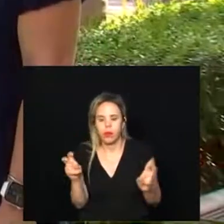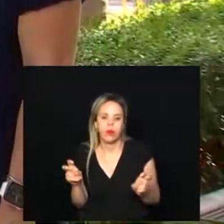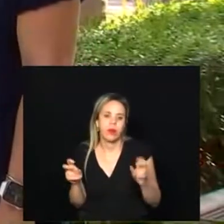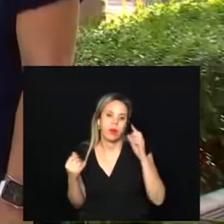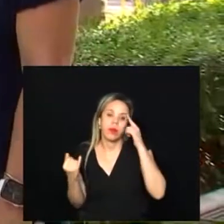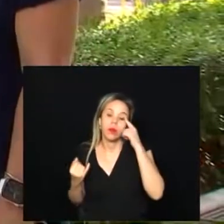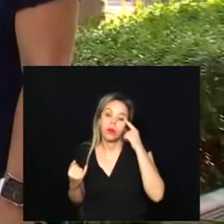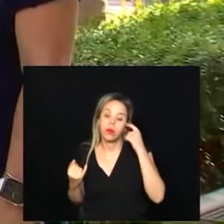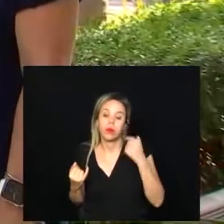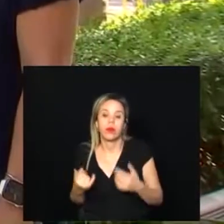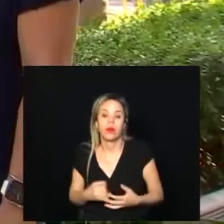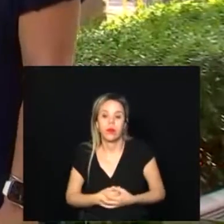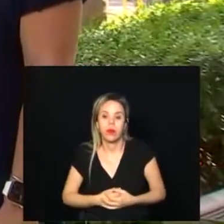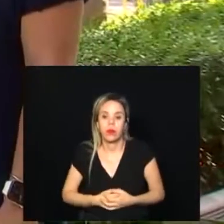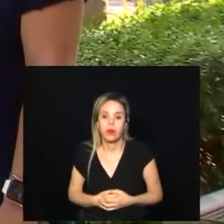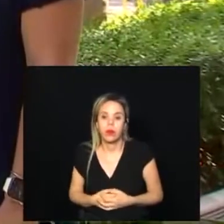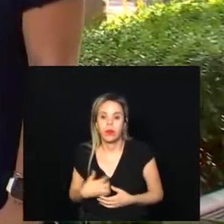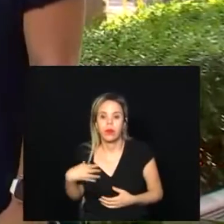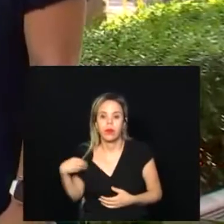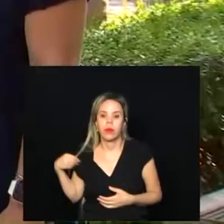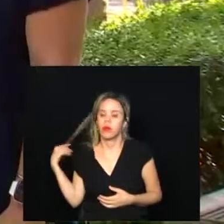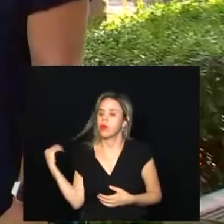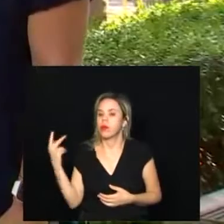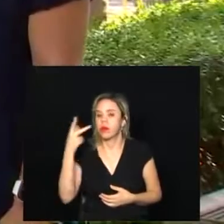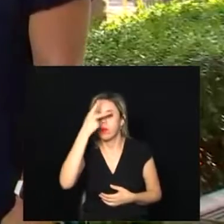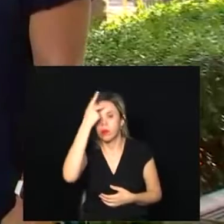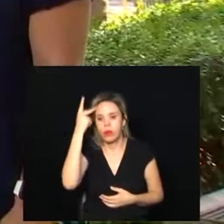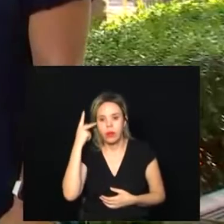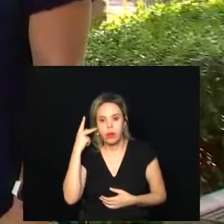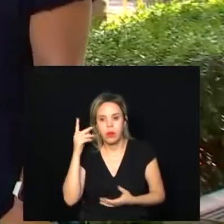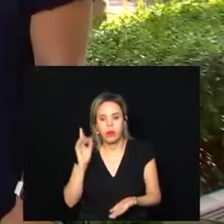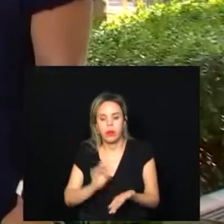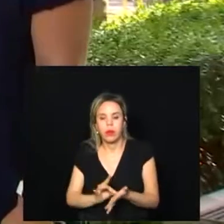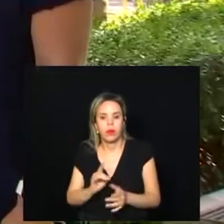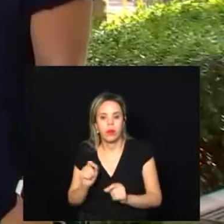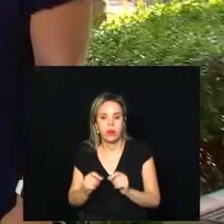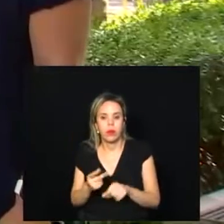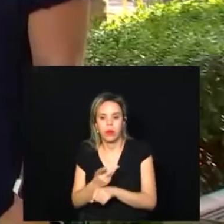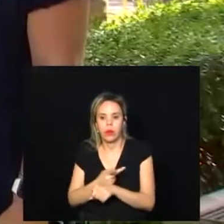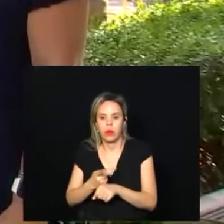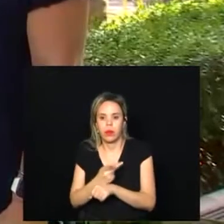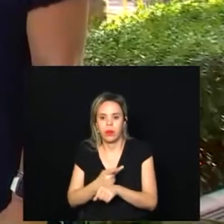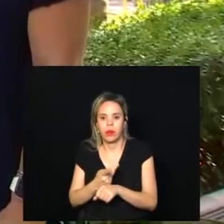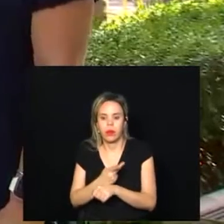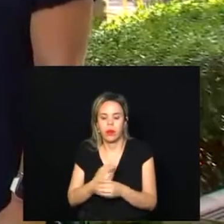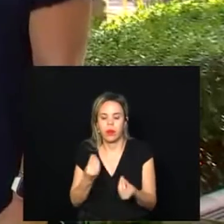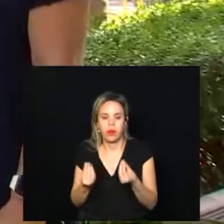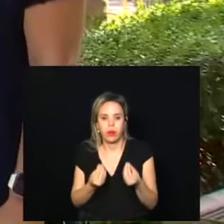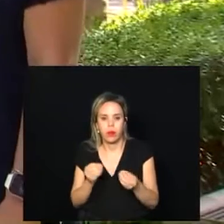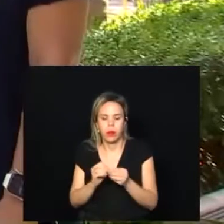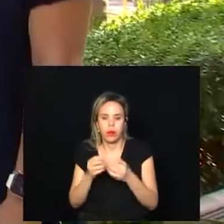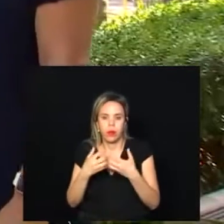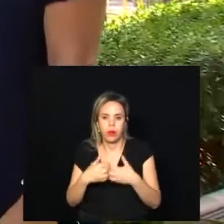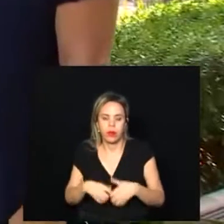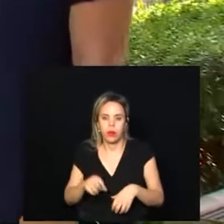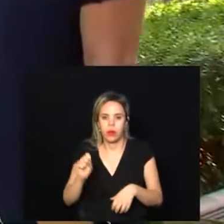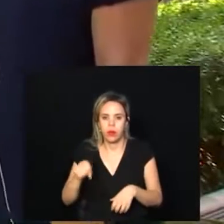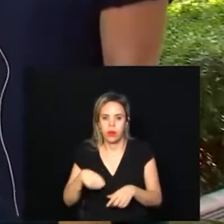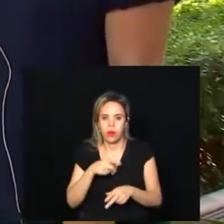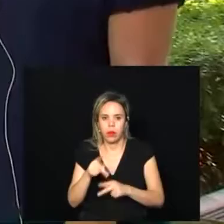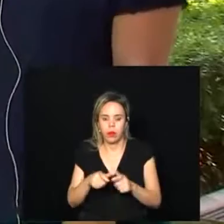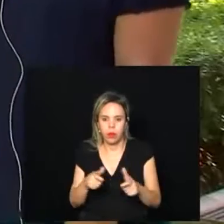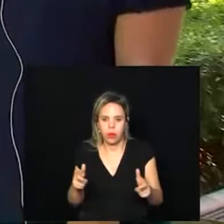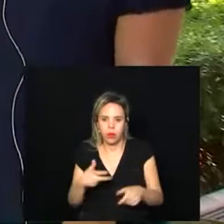assunto importante, inclusive, as pessoas têm, de fato, procurado bastante. Como que funciona isso? Sim, todo esse público